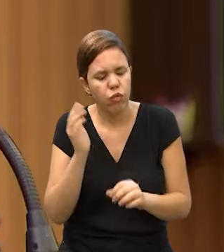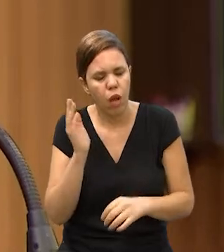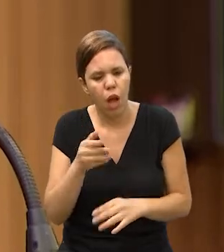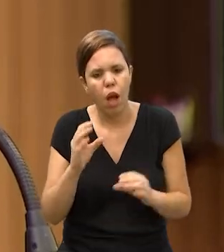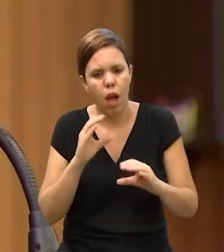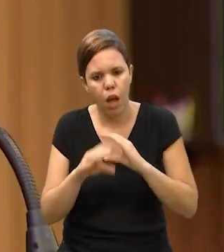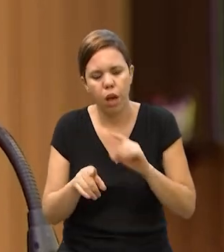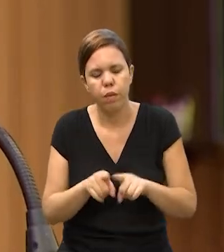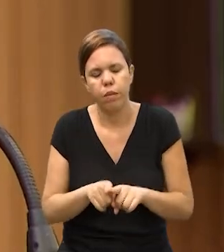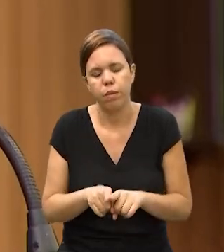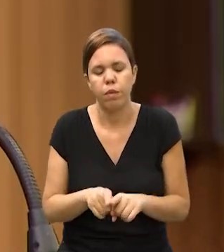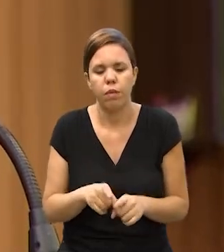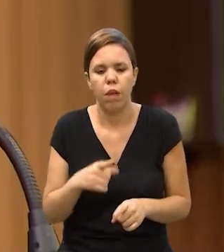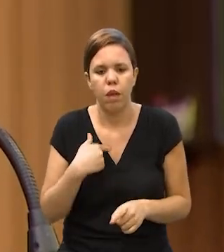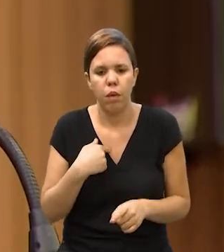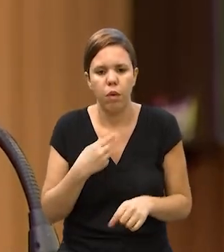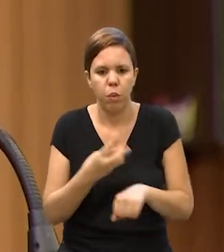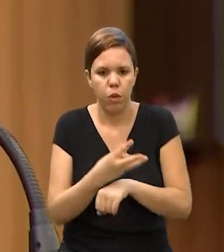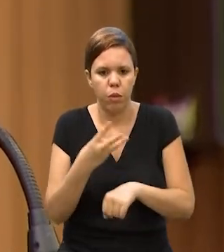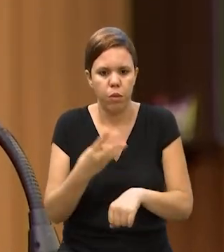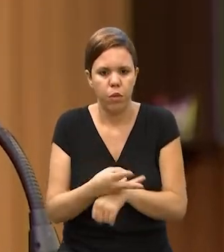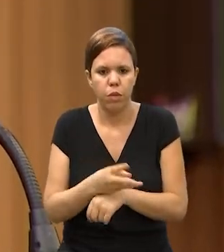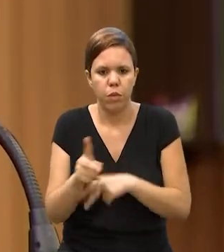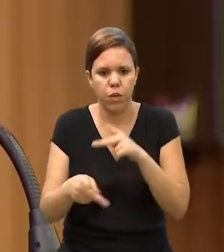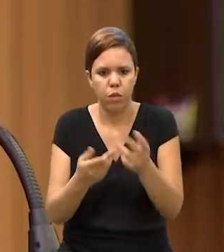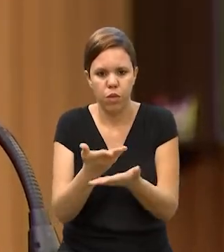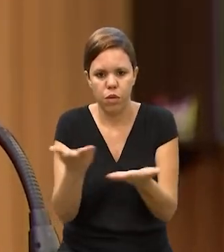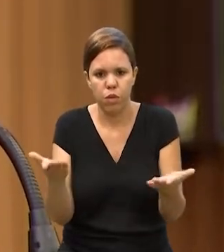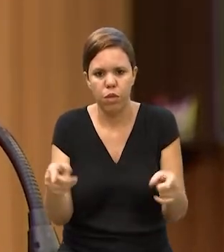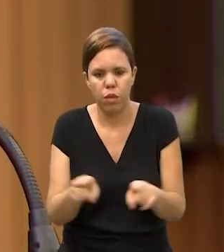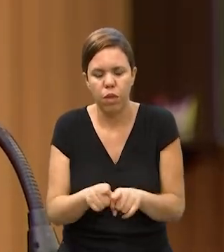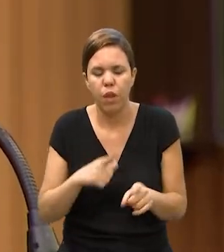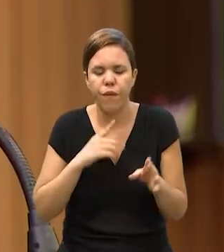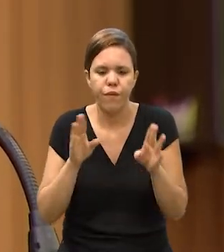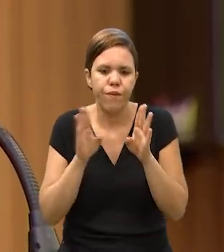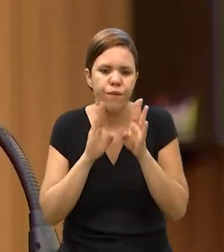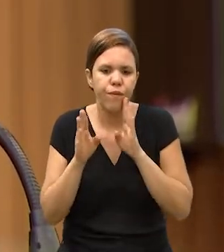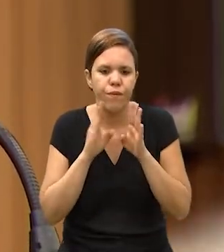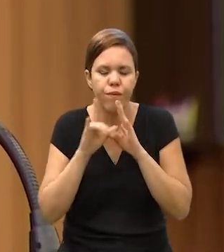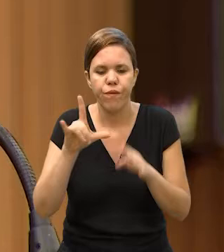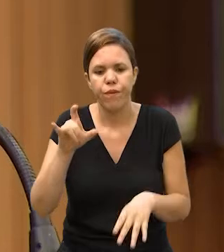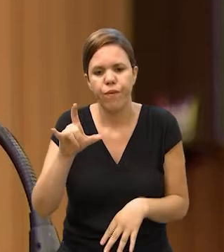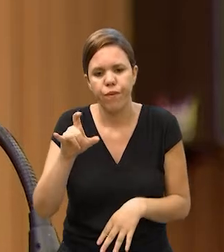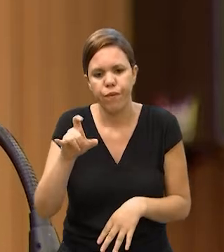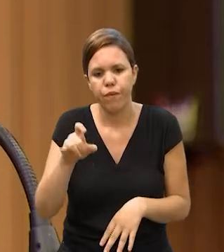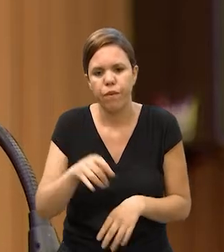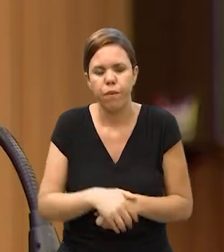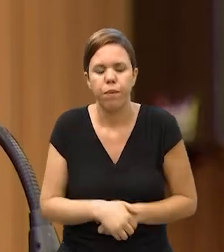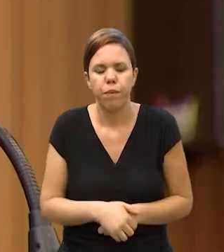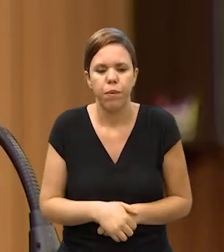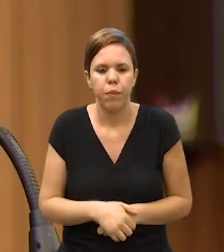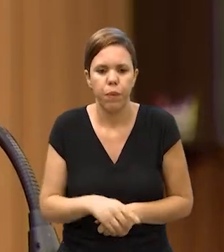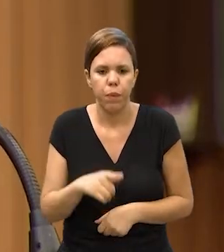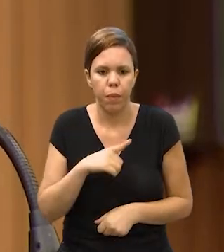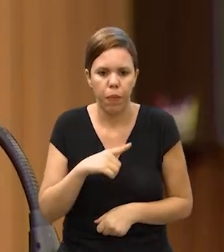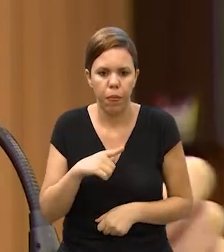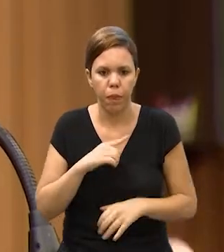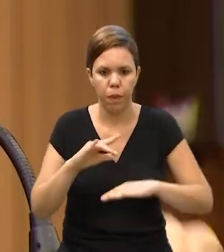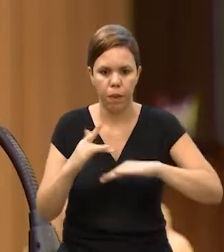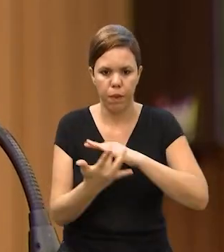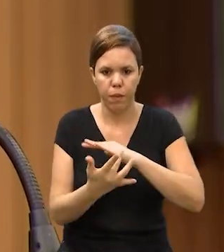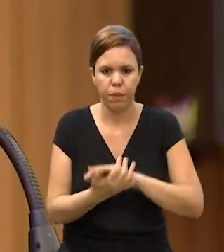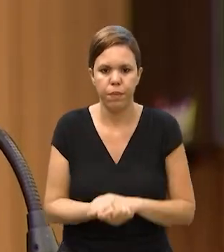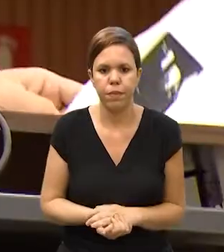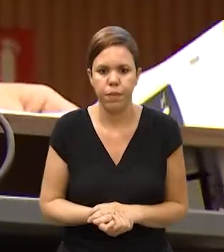falo que eu dou meu WhatsApp direto, tem o Facebook, tem o Instagram, tem o nosso